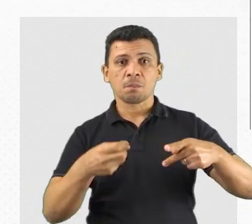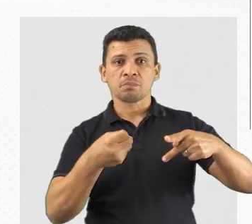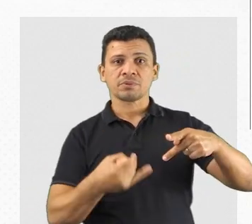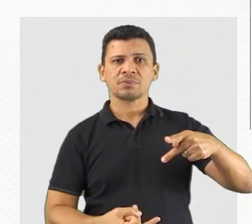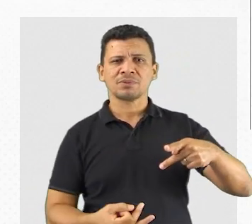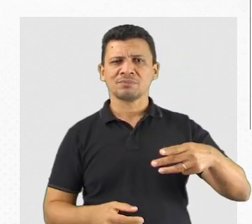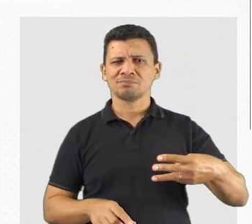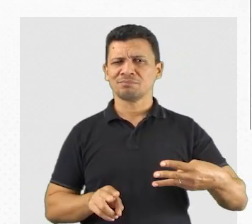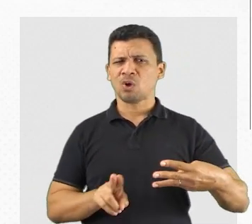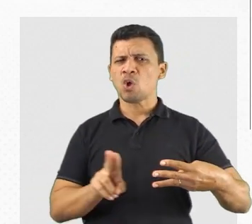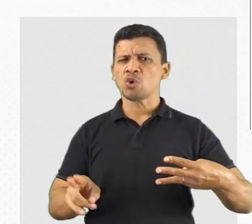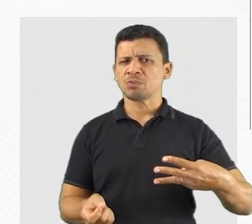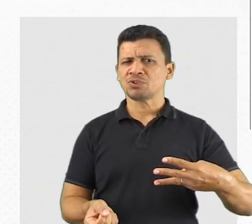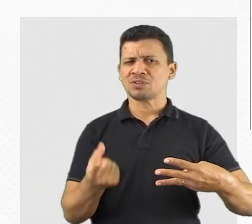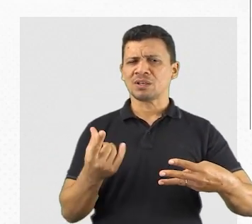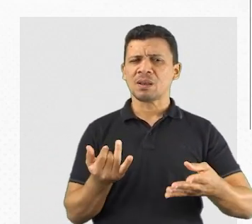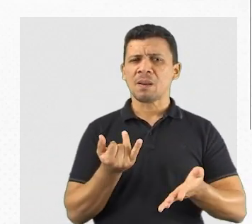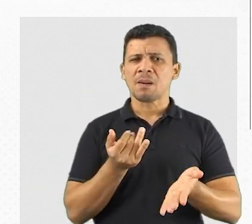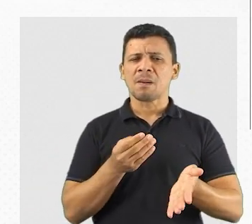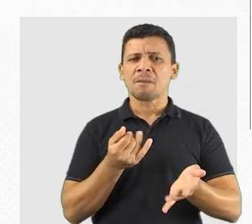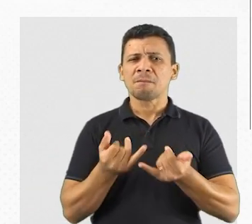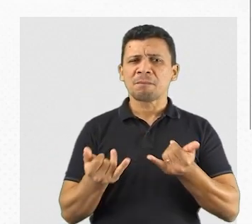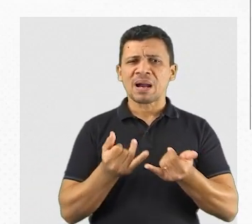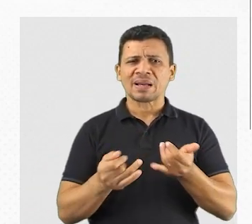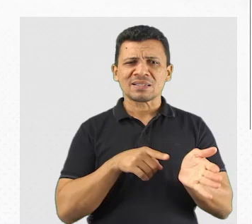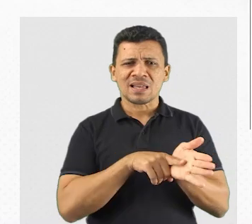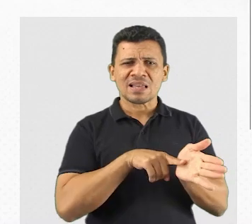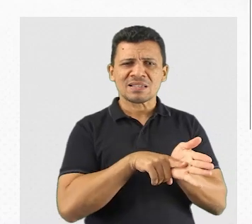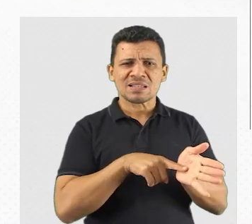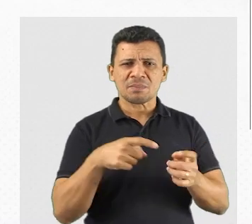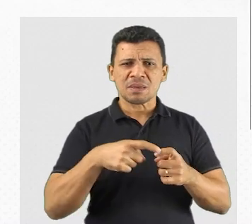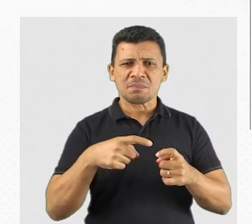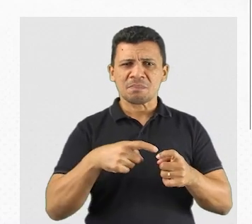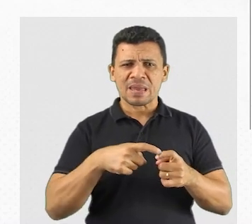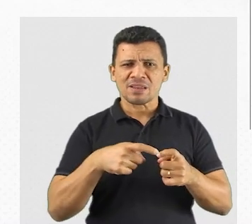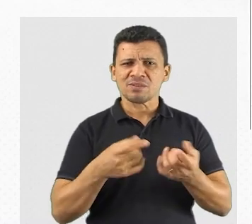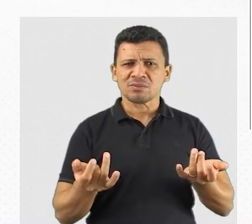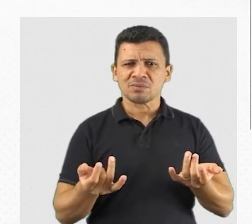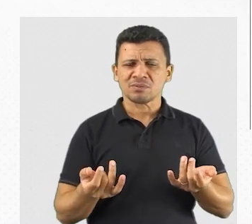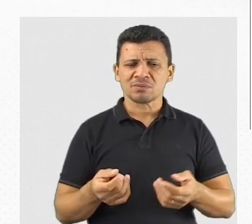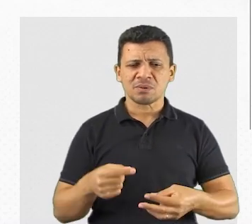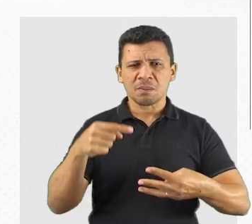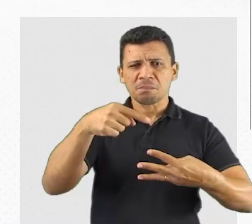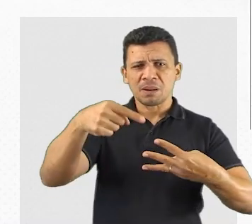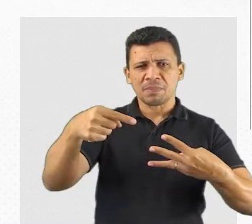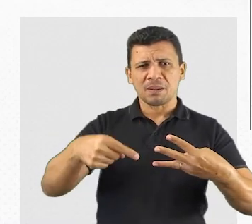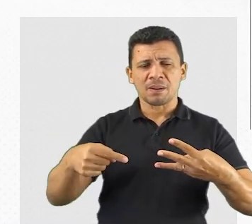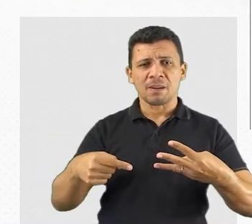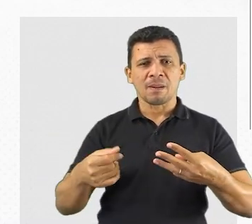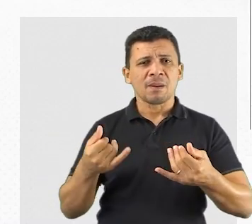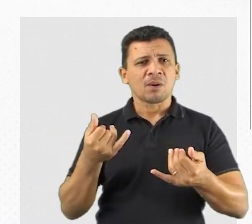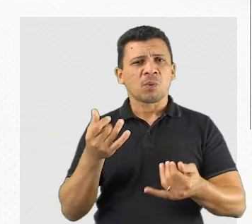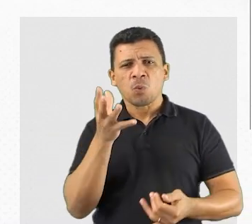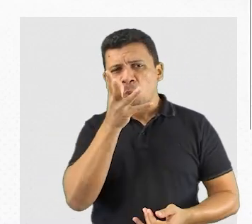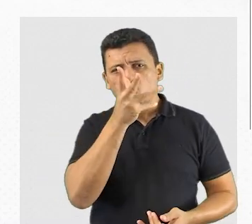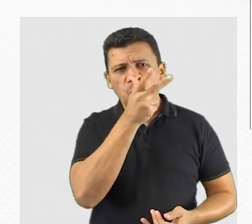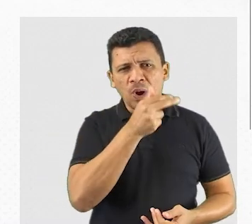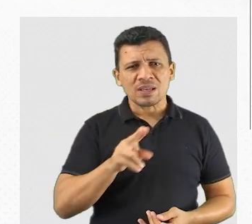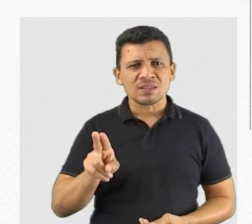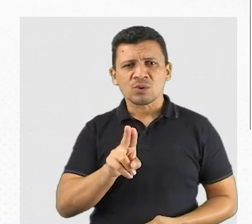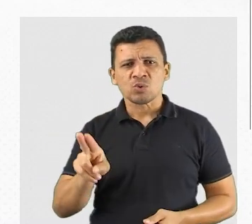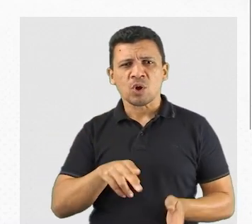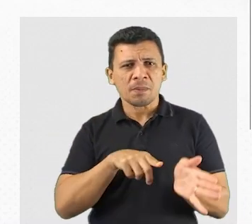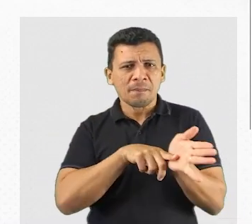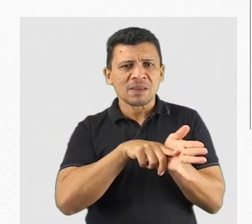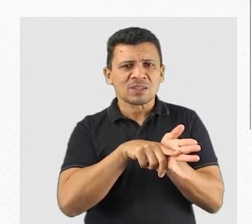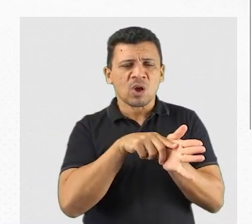até esquisito, nome de exame, né? Tonoscopia, crioscopia, ebulioscopia, quase que era endoscopia, né? Mas